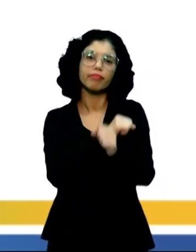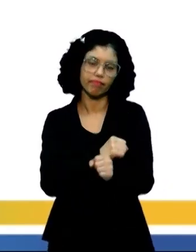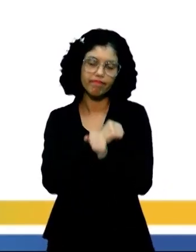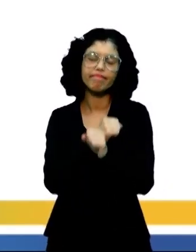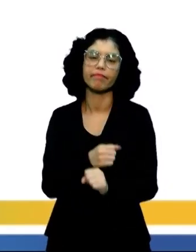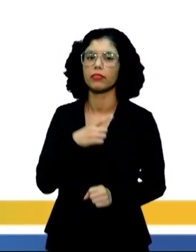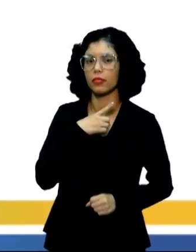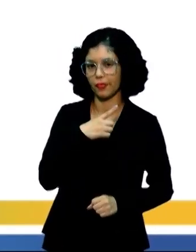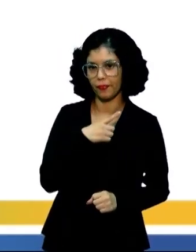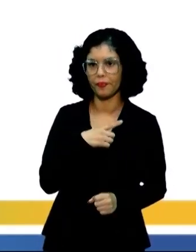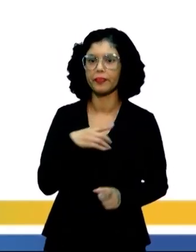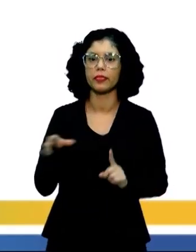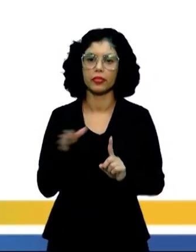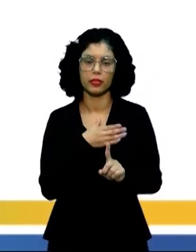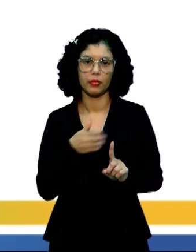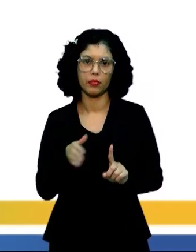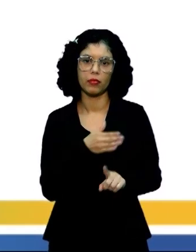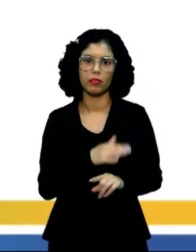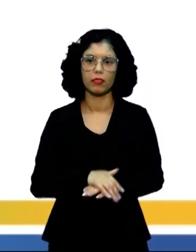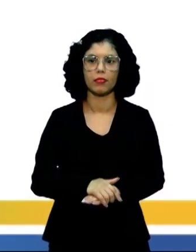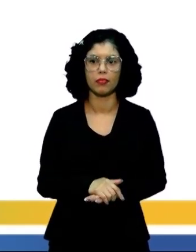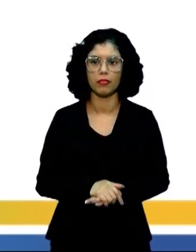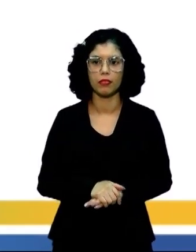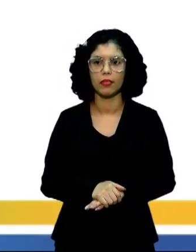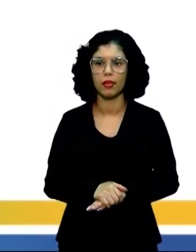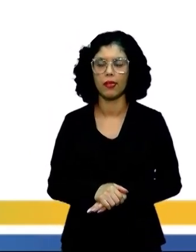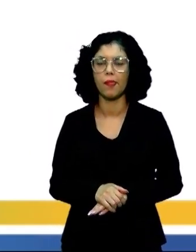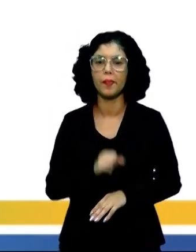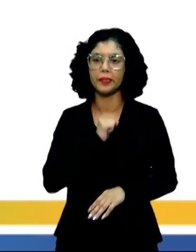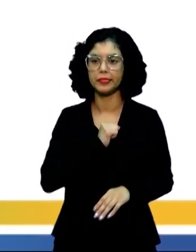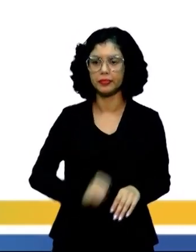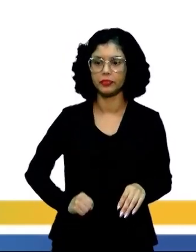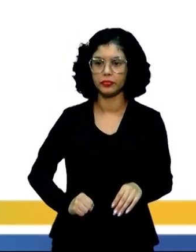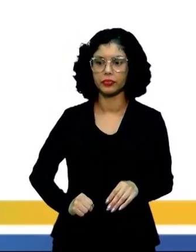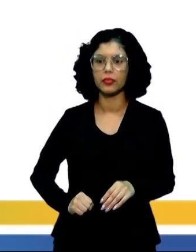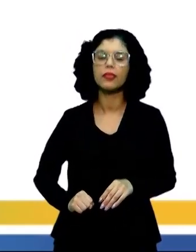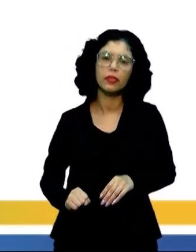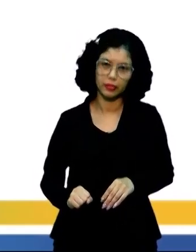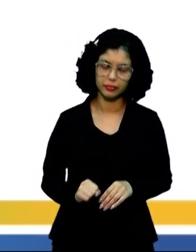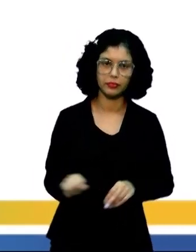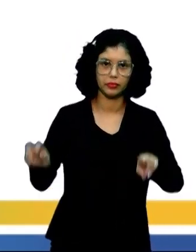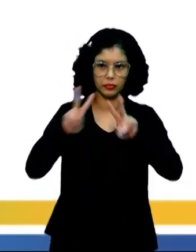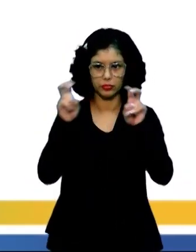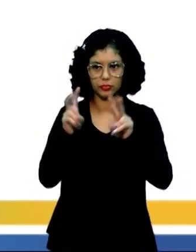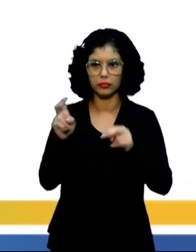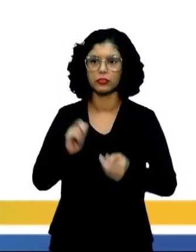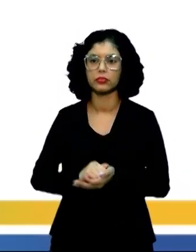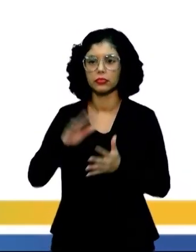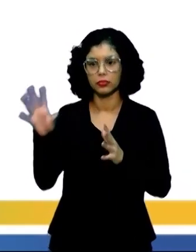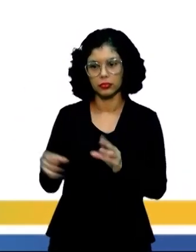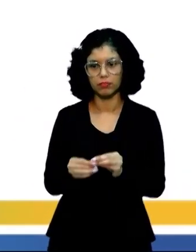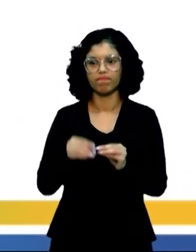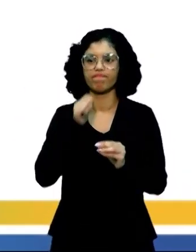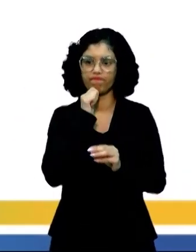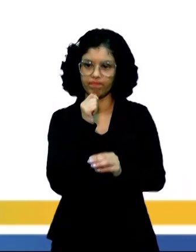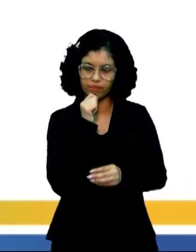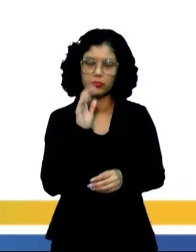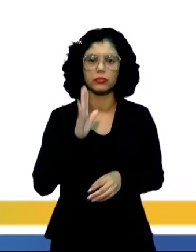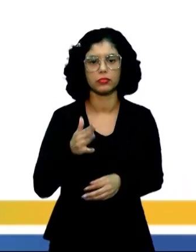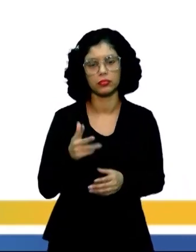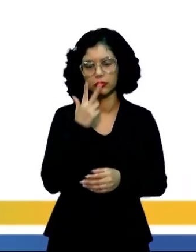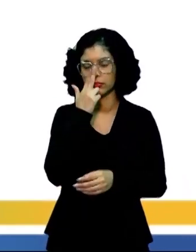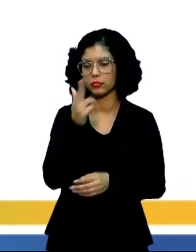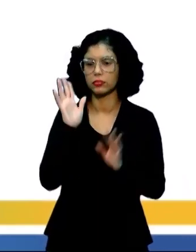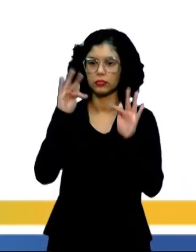obviamente vem a temática da tortura, e do aborto, que é um tema bastante complexo, que aparece já lá